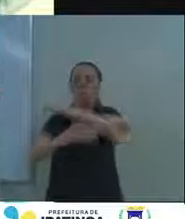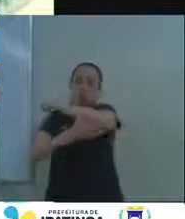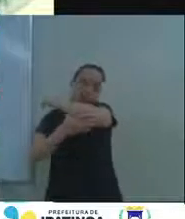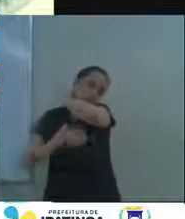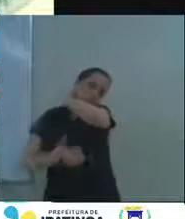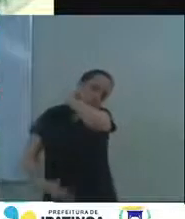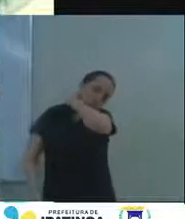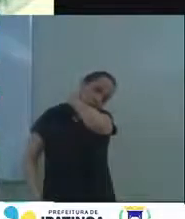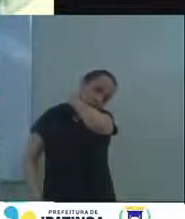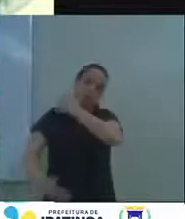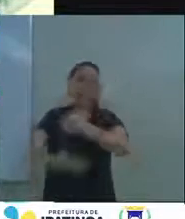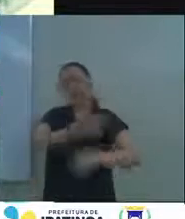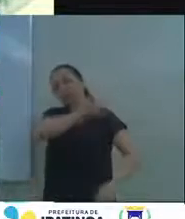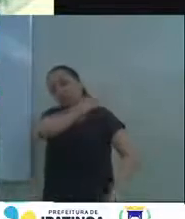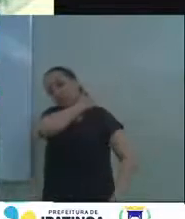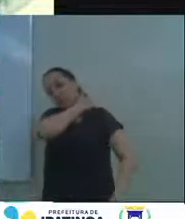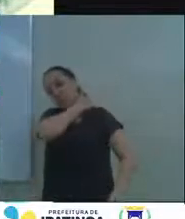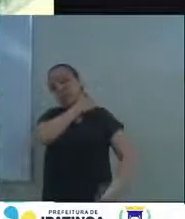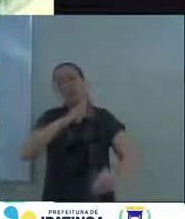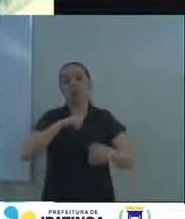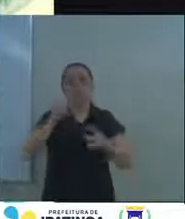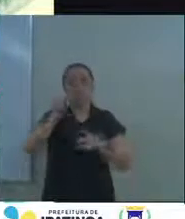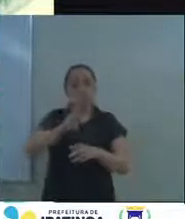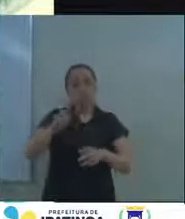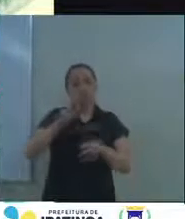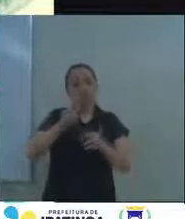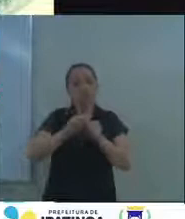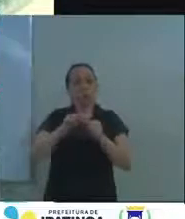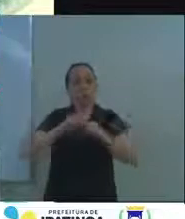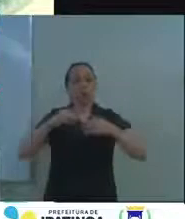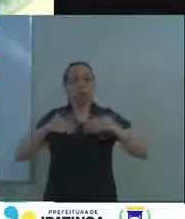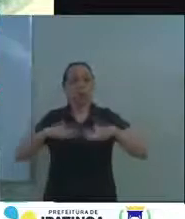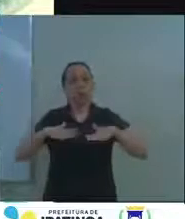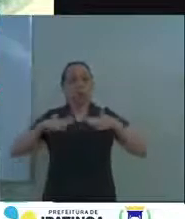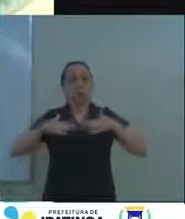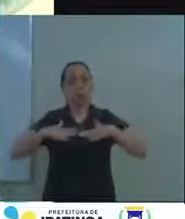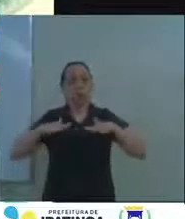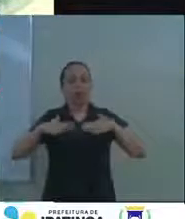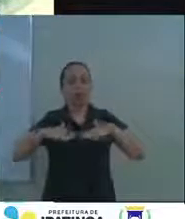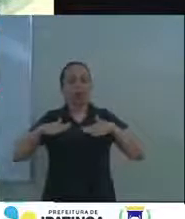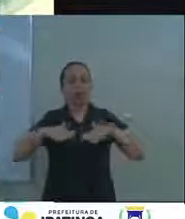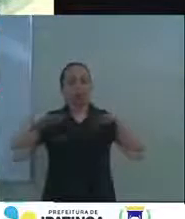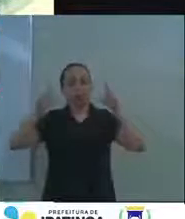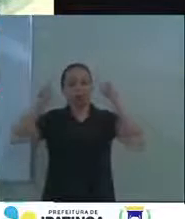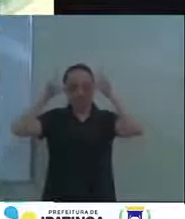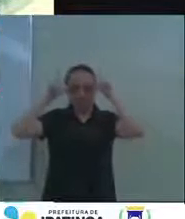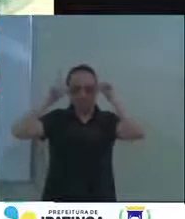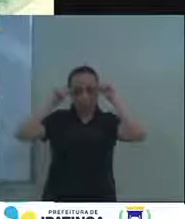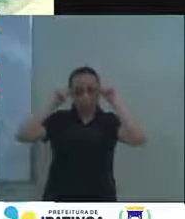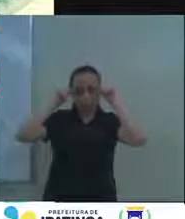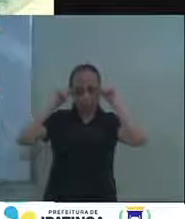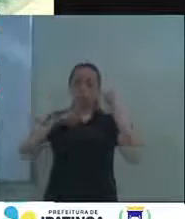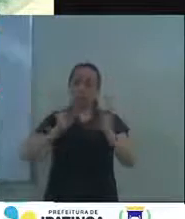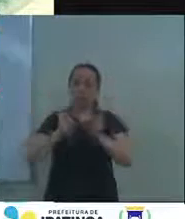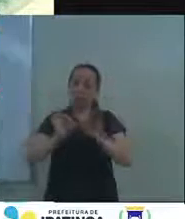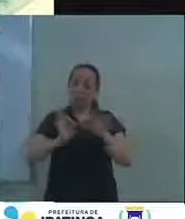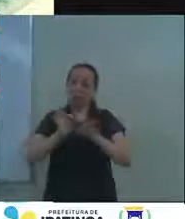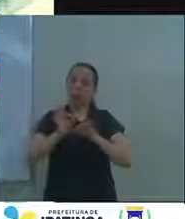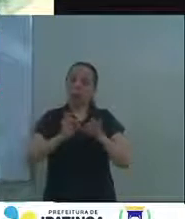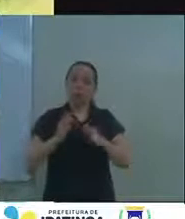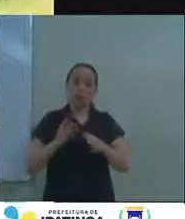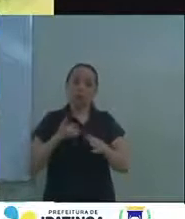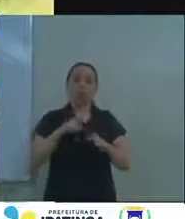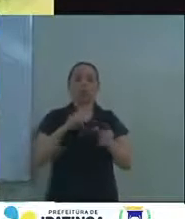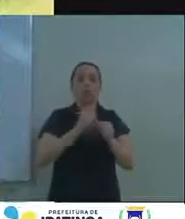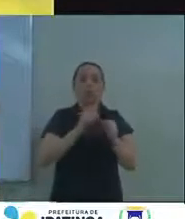no trapézio, cinturão escapular, para a gente relaxar esse músculo, tá? Então, é um preparo para eu entrar com o